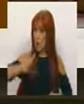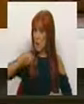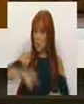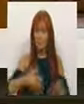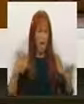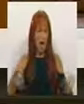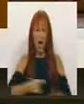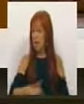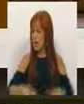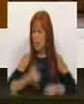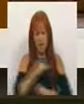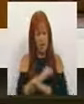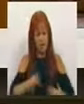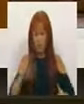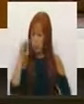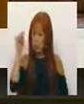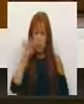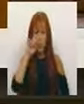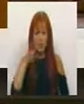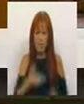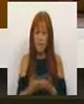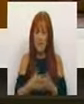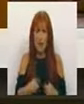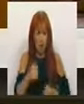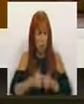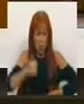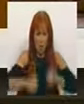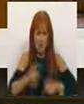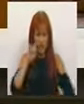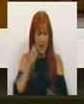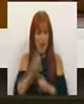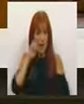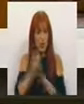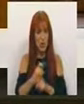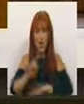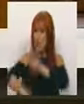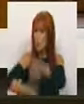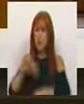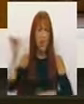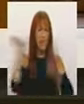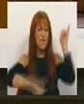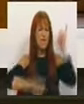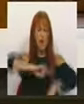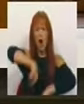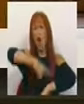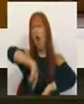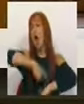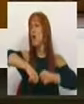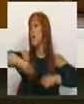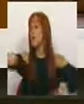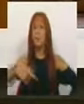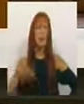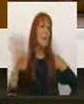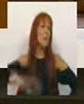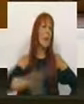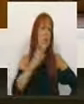é inaceitável turistas do mercado competitivo exige anos depois do vôo os muitas horas passa em